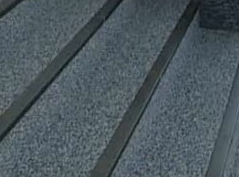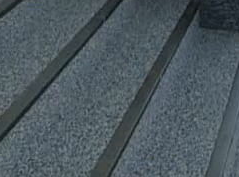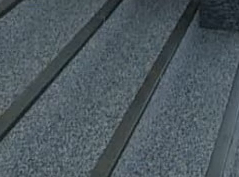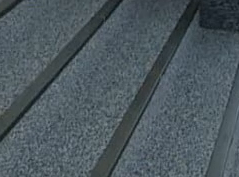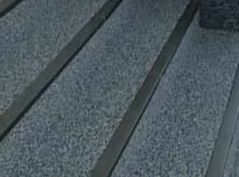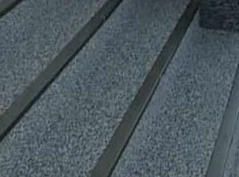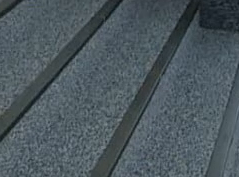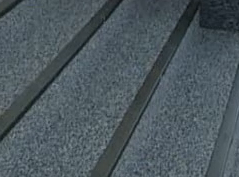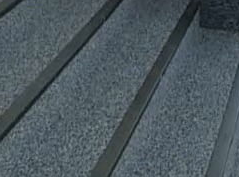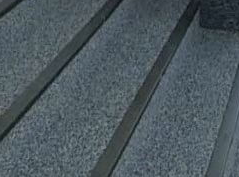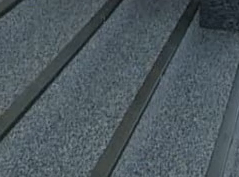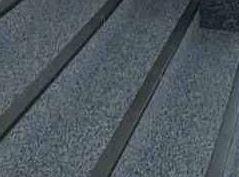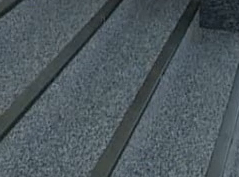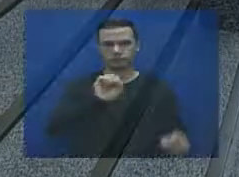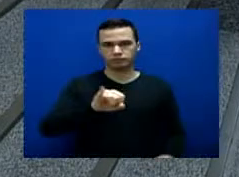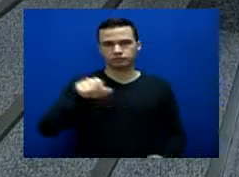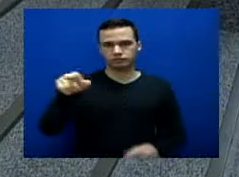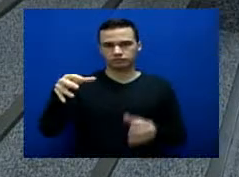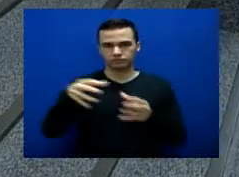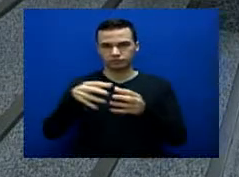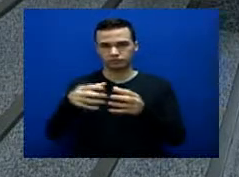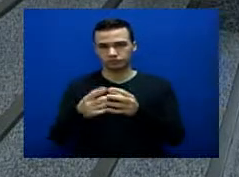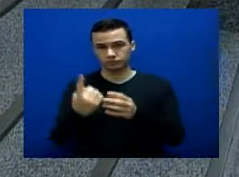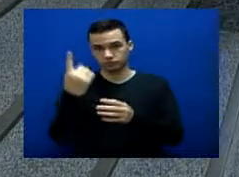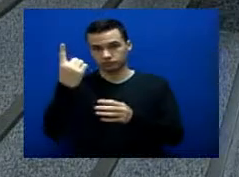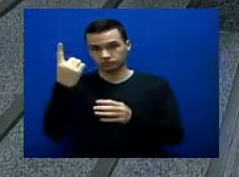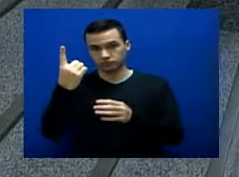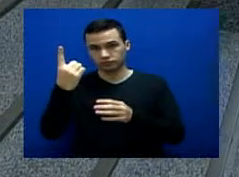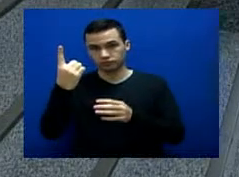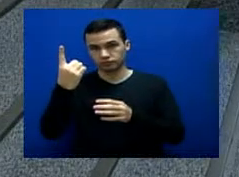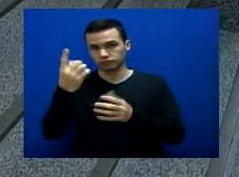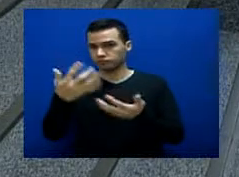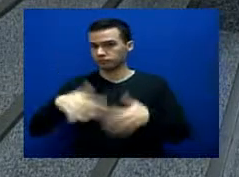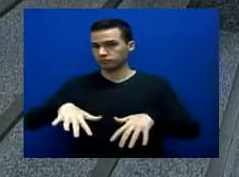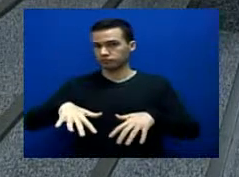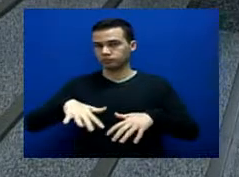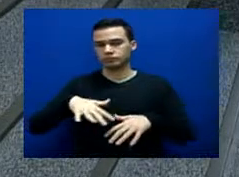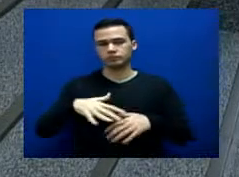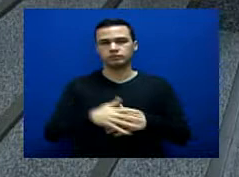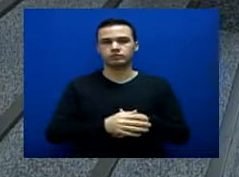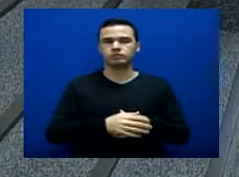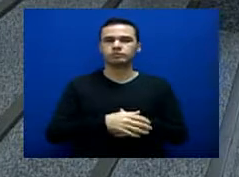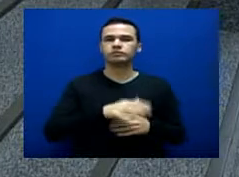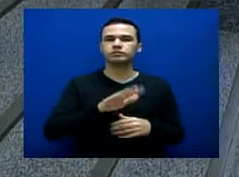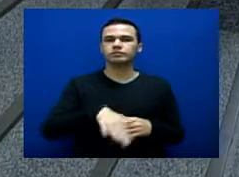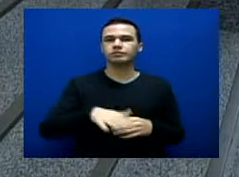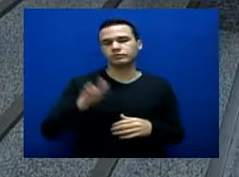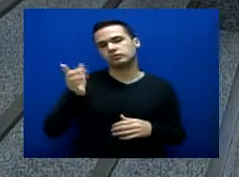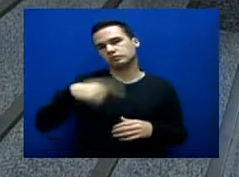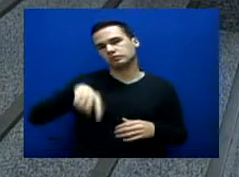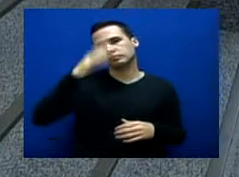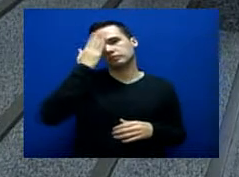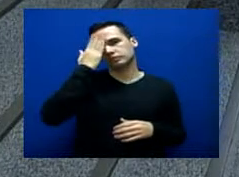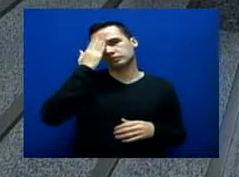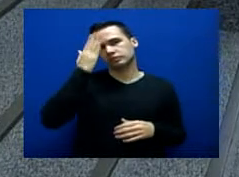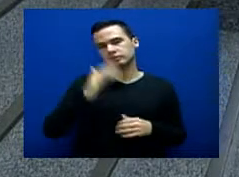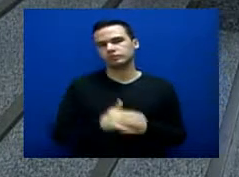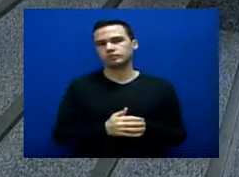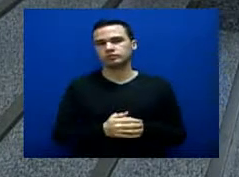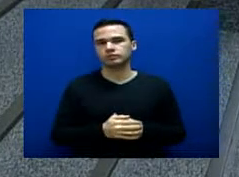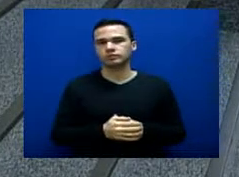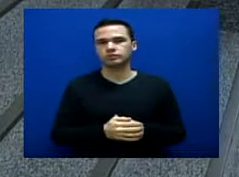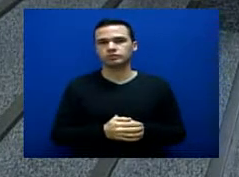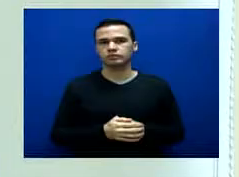Como é a sessão ordinária, se um da comissão não der o parecer, já não... Presidente. Vereador, presidente, nós sabemos... eu sugeria...